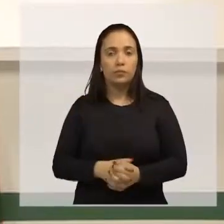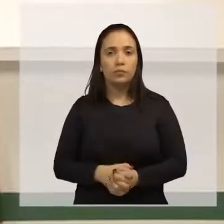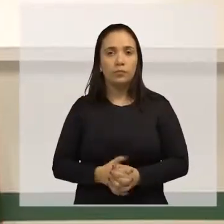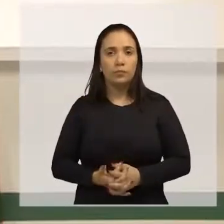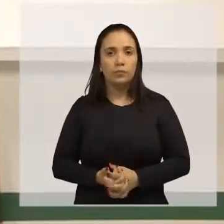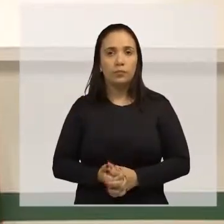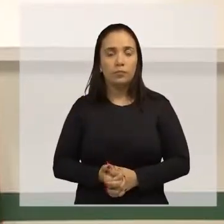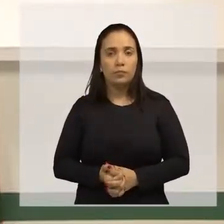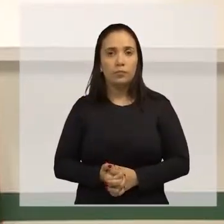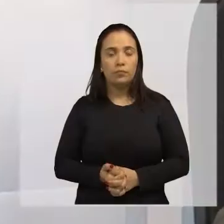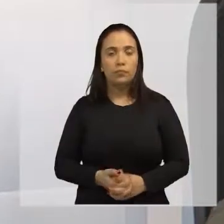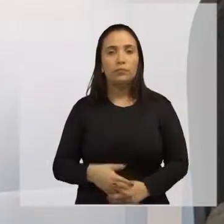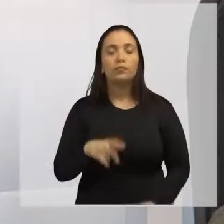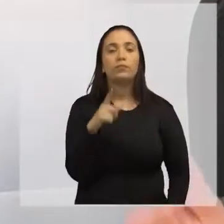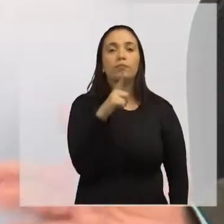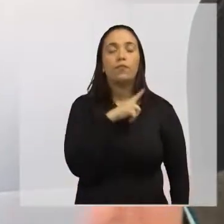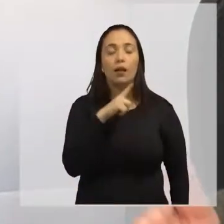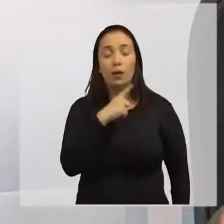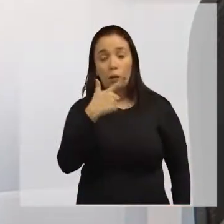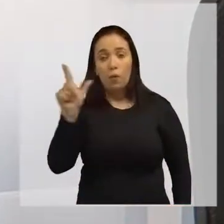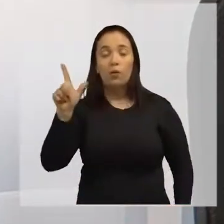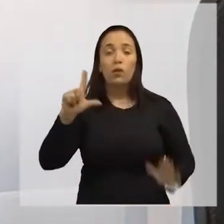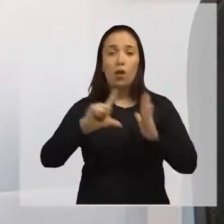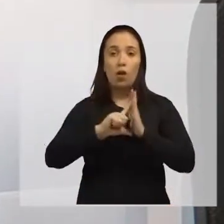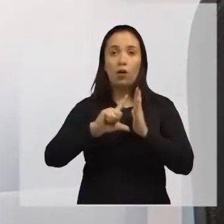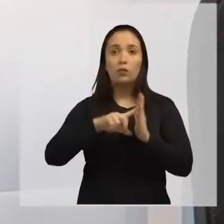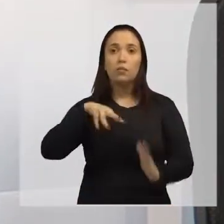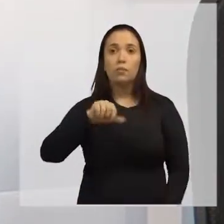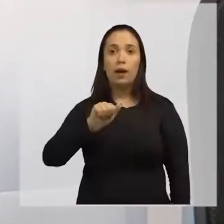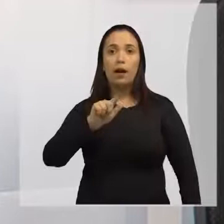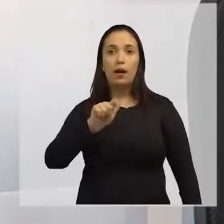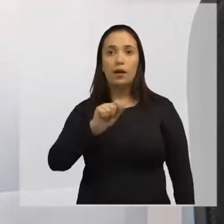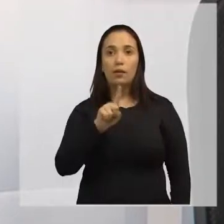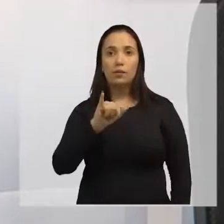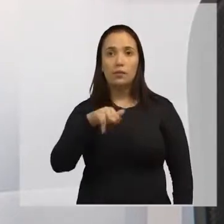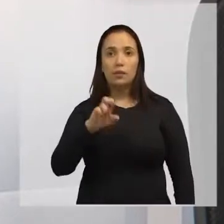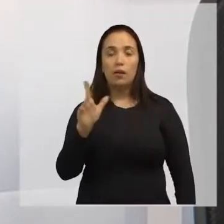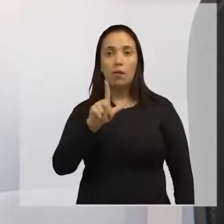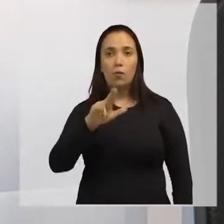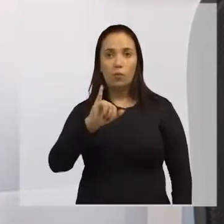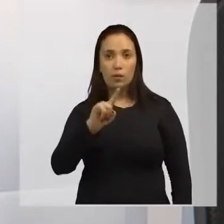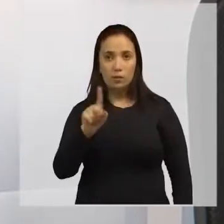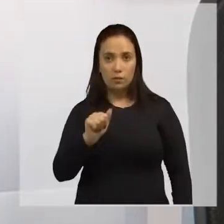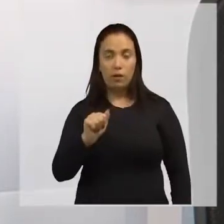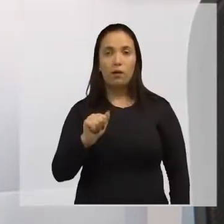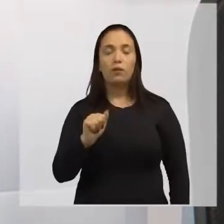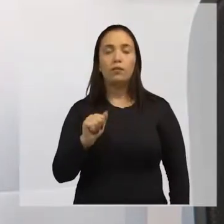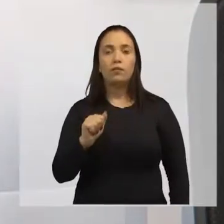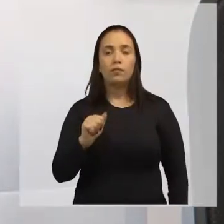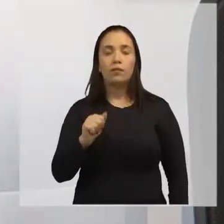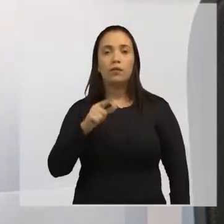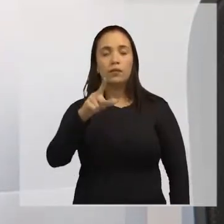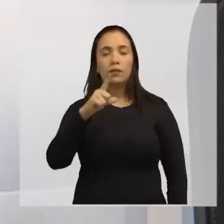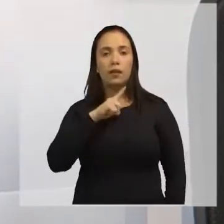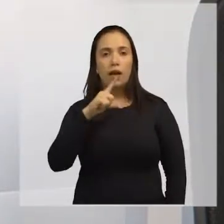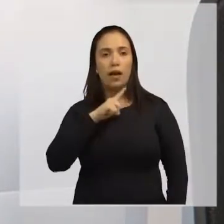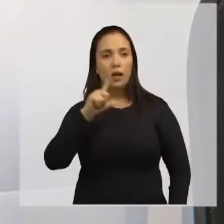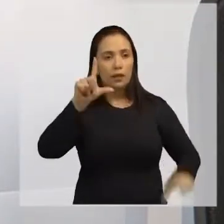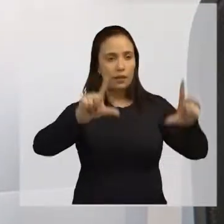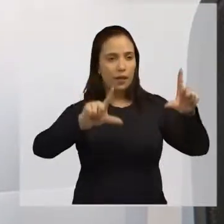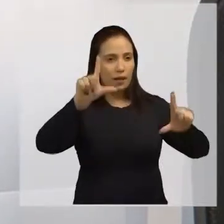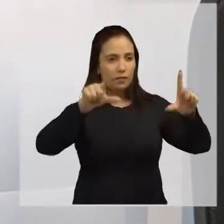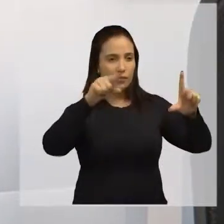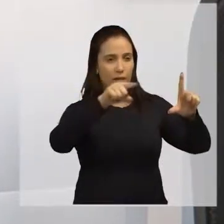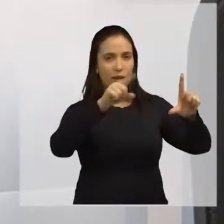Tem uma outra da Magazine Luiza que eu achei fantástico. É que você pega a televisão que você assistiu a Copa de